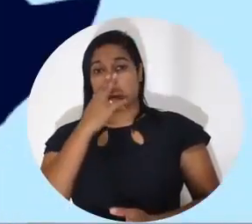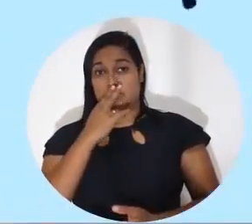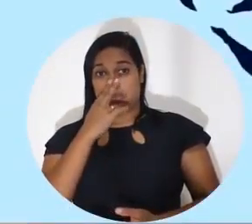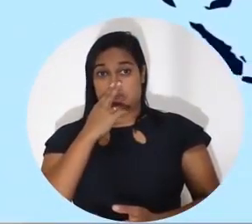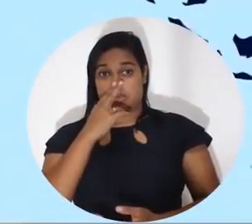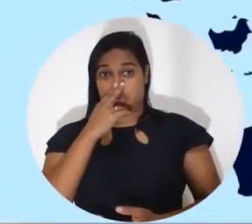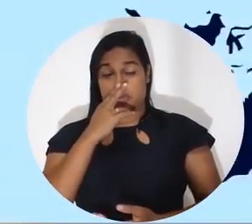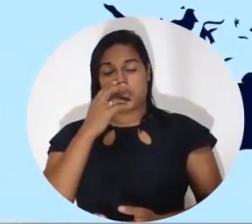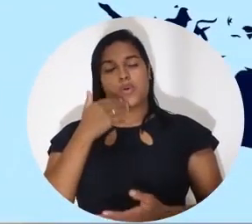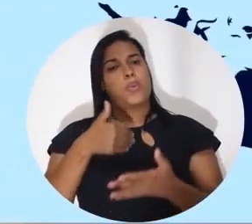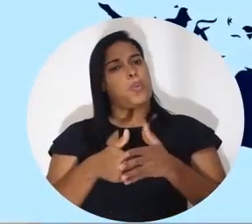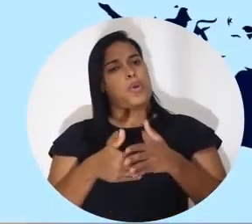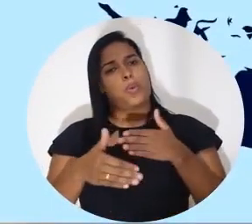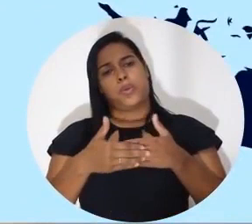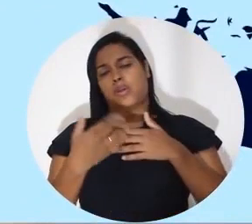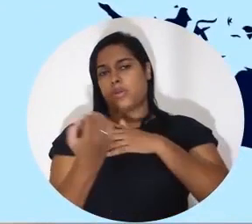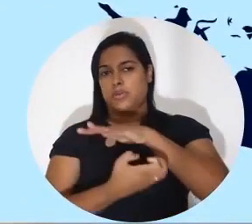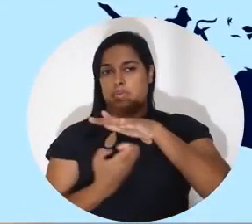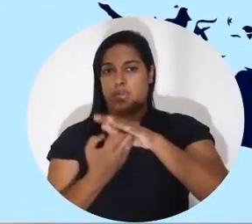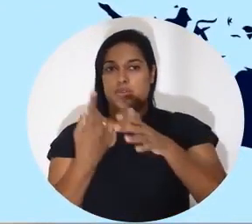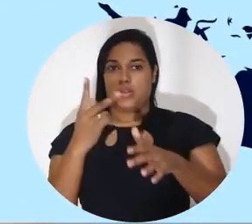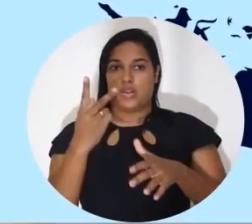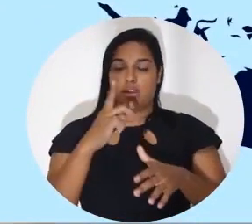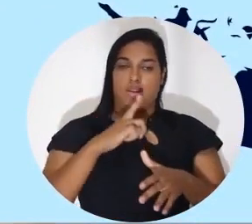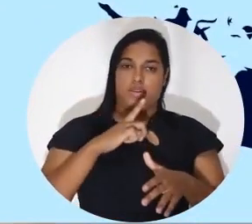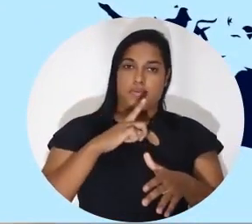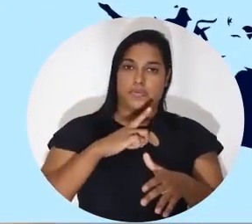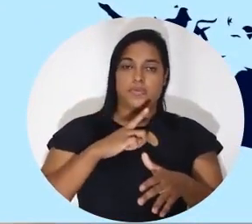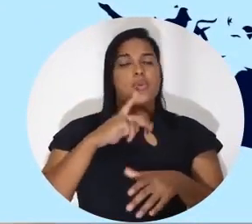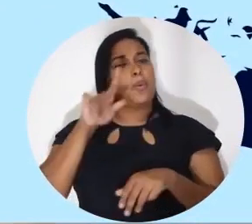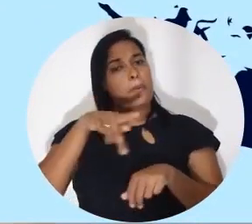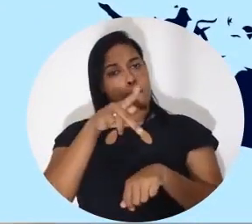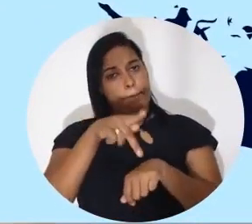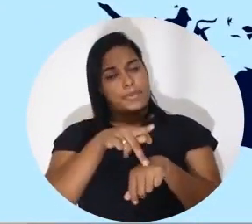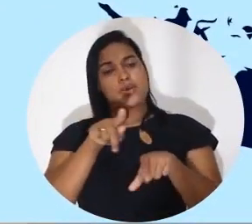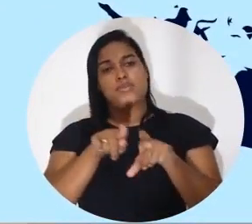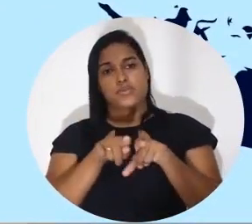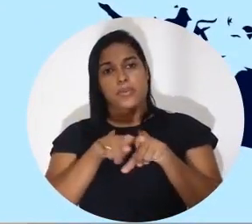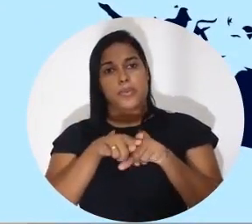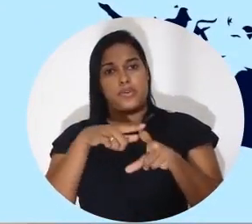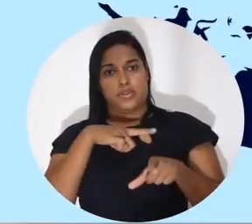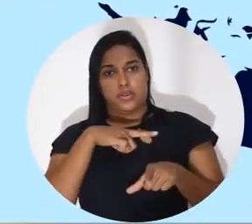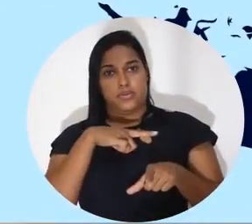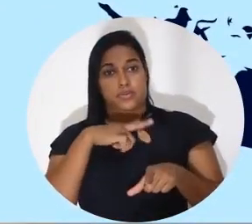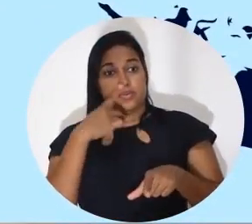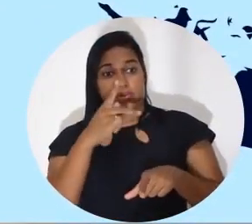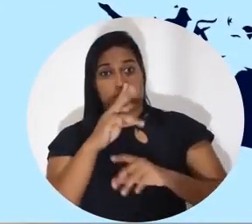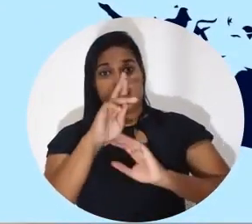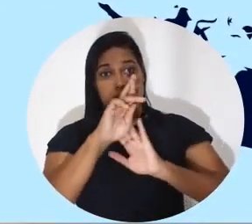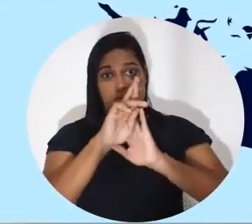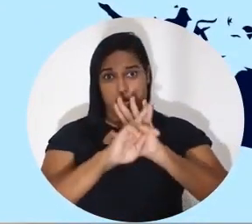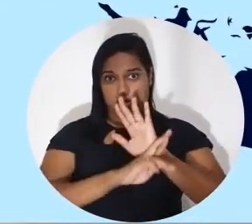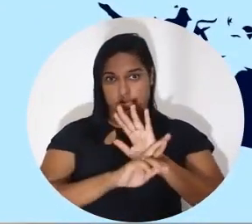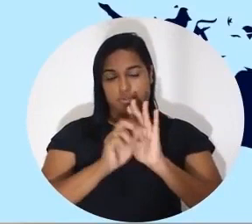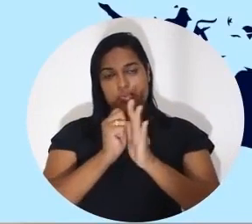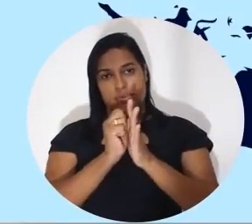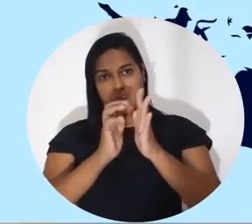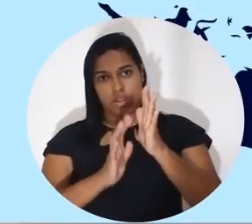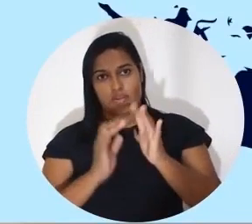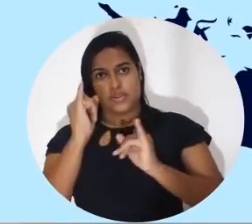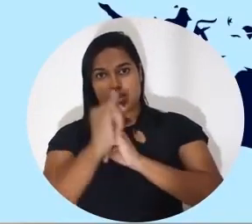mesma forma que qualquer empresa tem o seu balanço, um país também deve ter o seu. E esse registro de